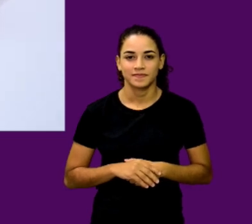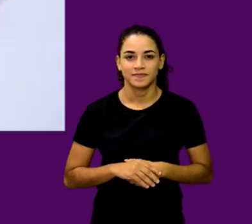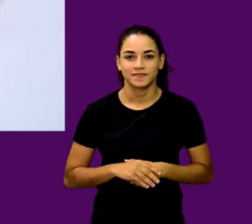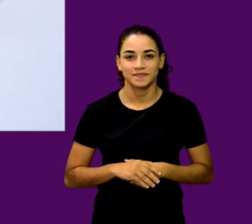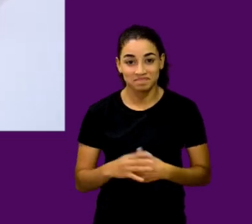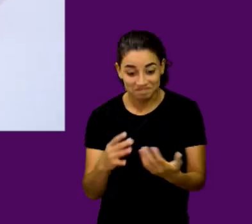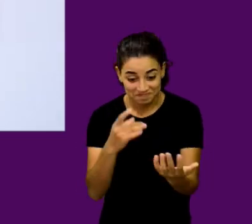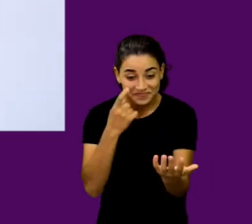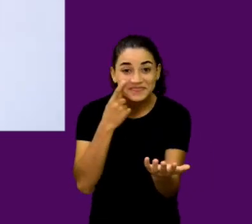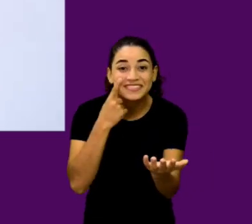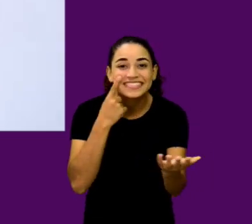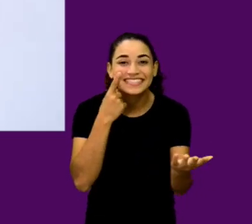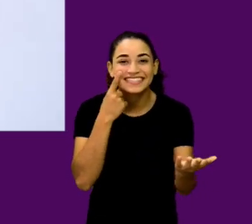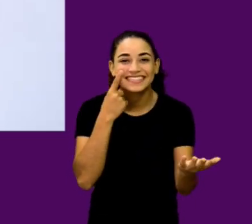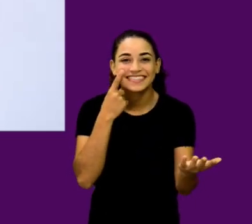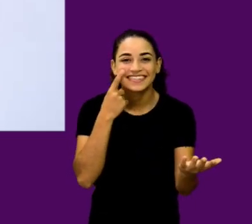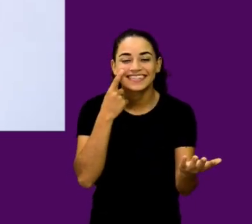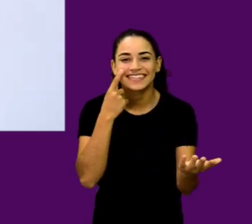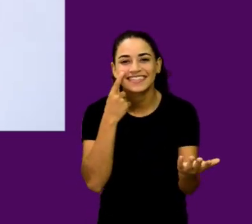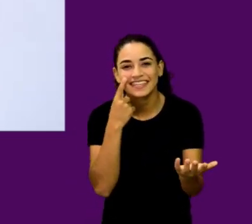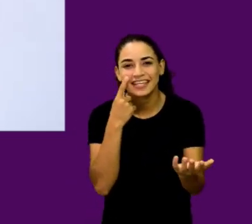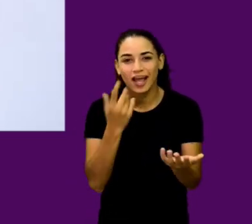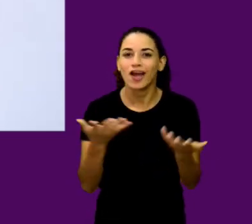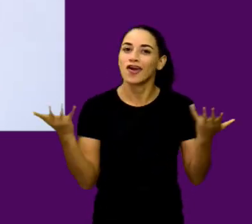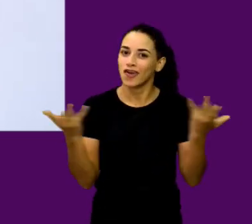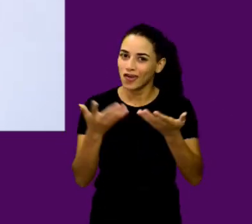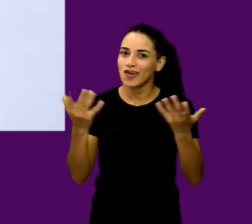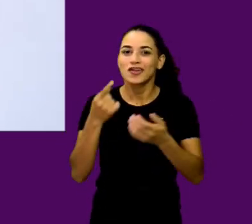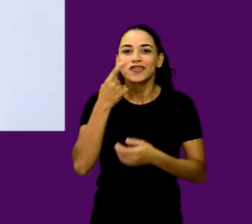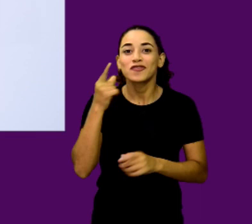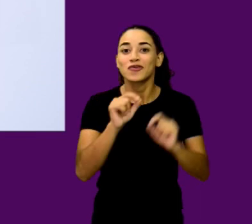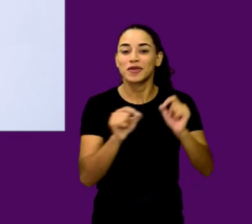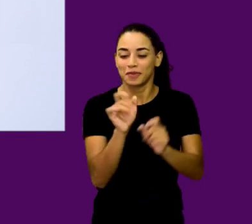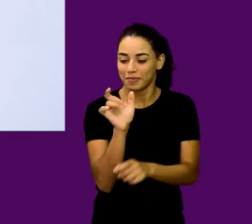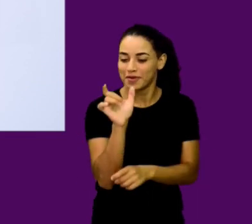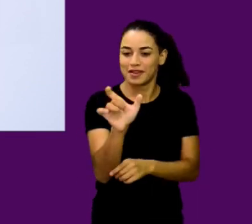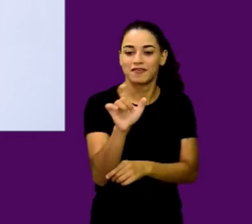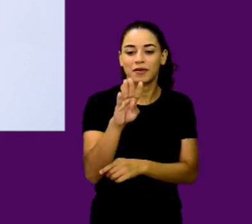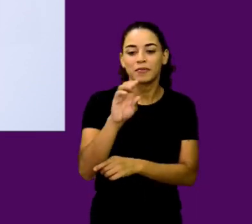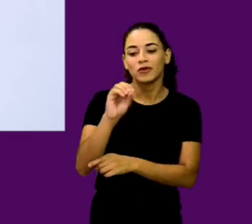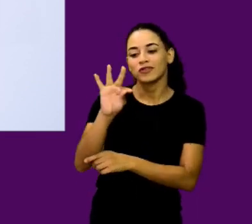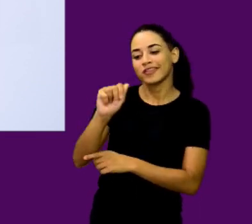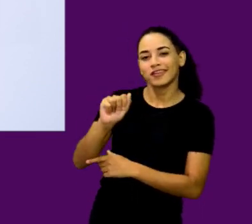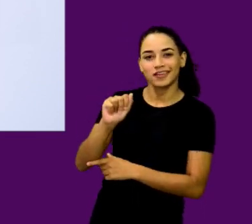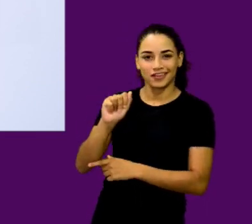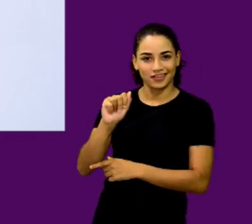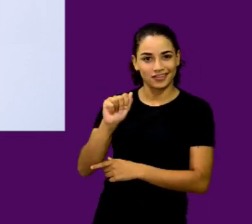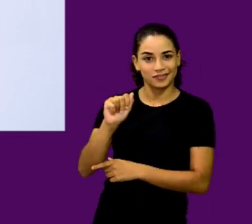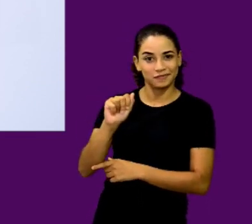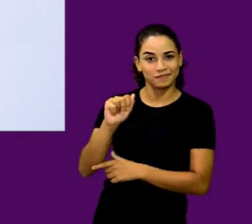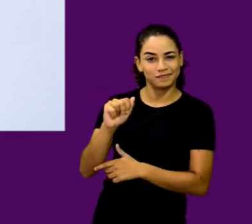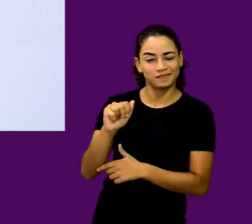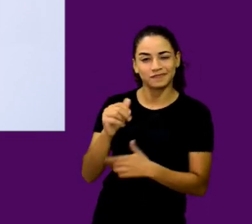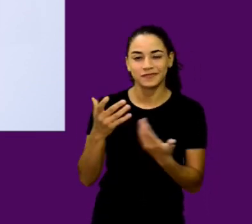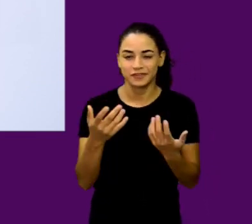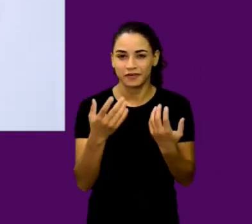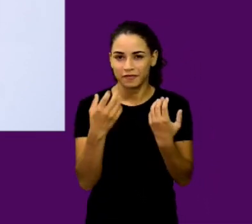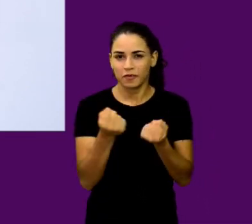Olha aí, pessoal. Acabamos de formar a palavra bota. Vamos pronunciar?